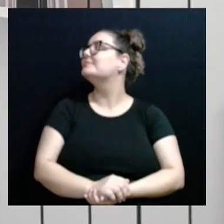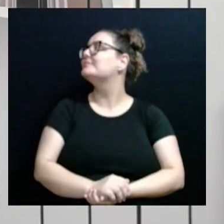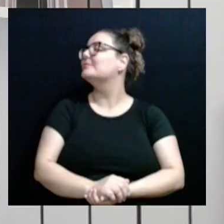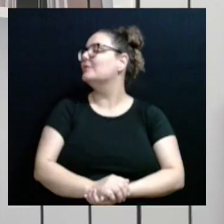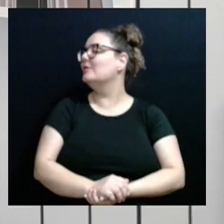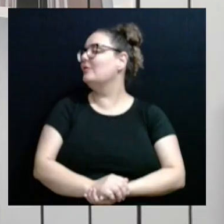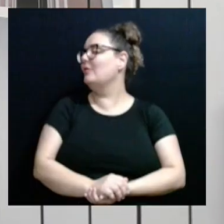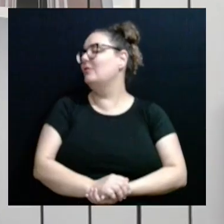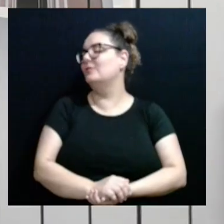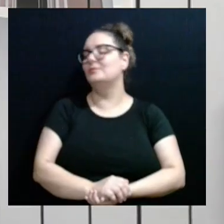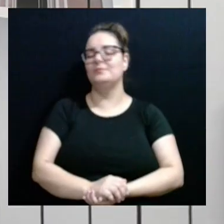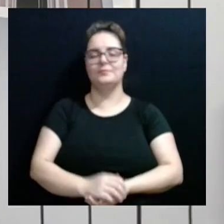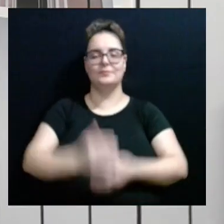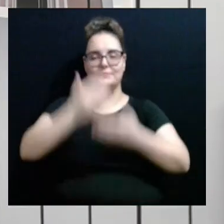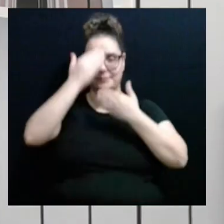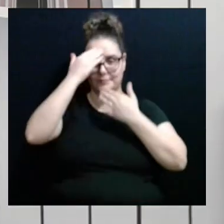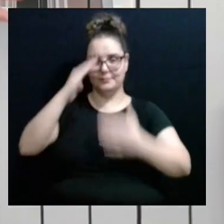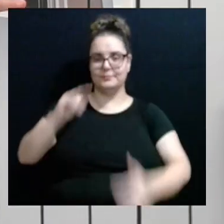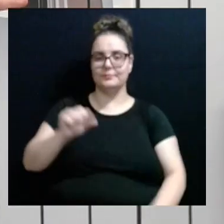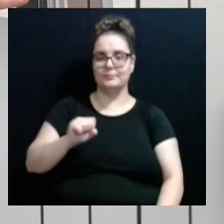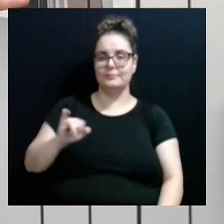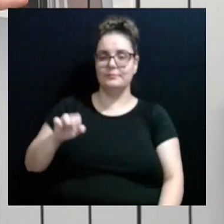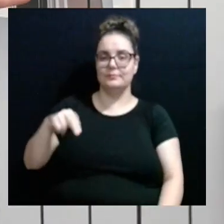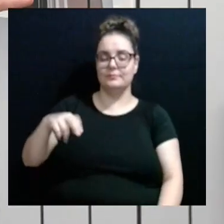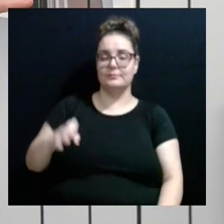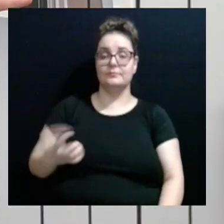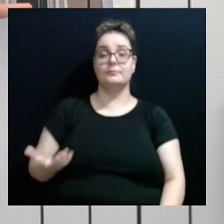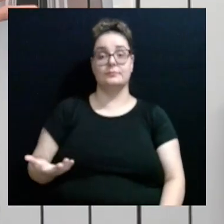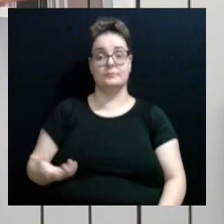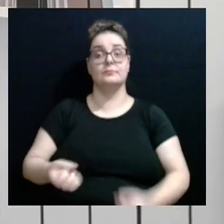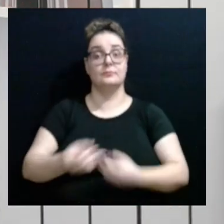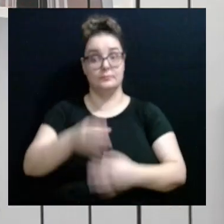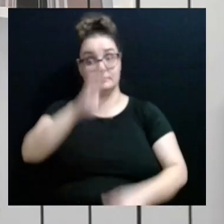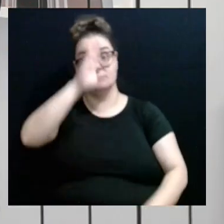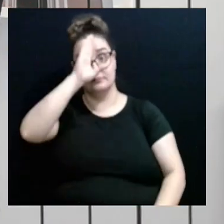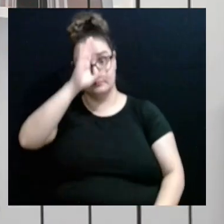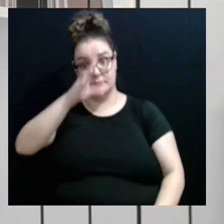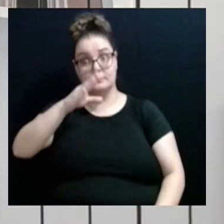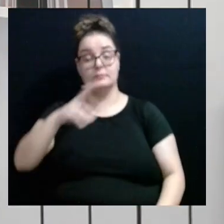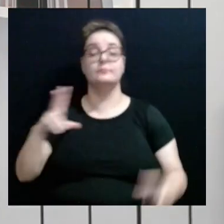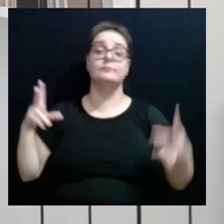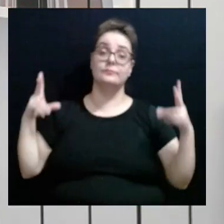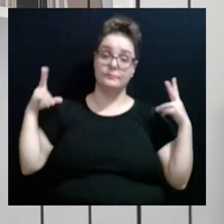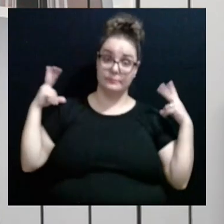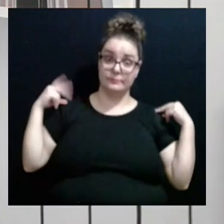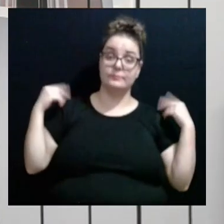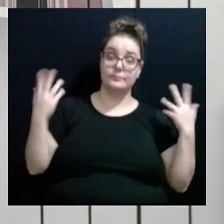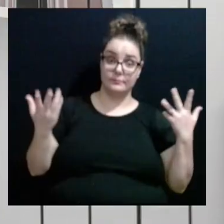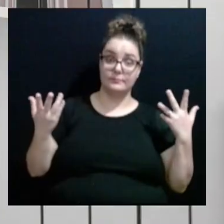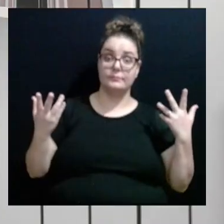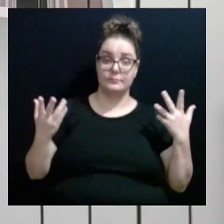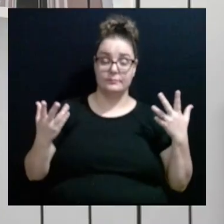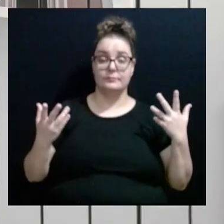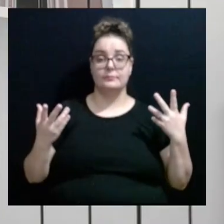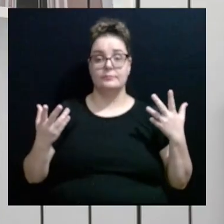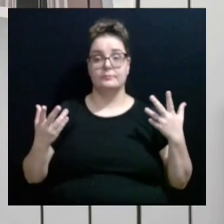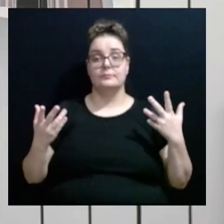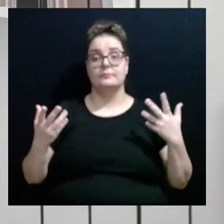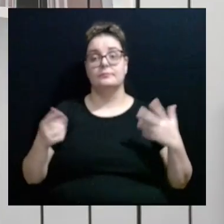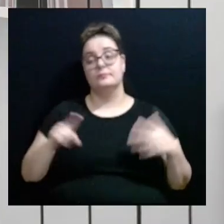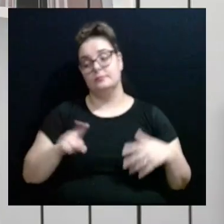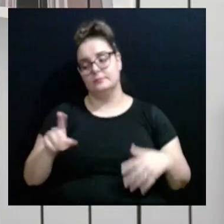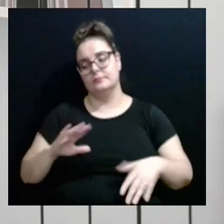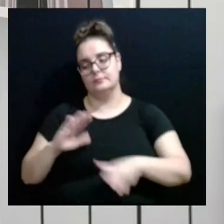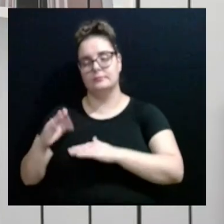Obrigado, Cassiane Alves, pelas informações, principalmente aos motoristas, né, que vão aí para o Cambuí, e quero agradecer também